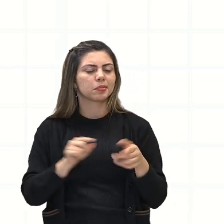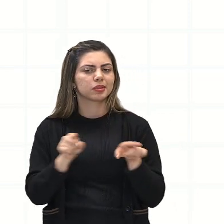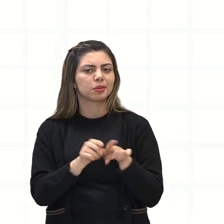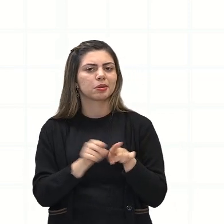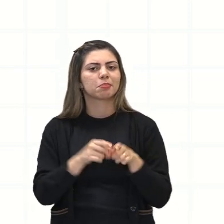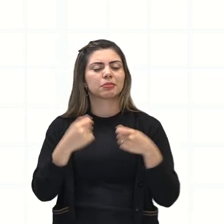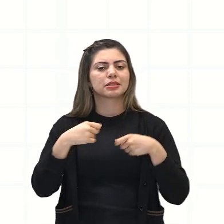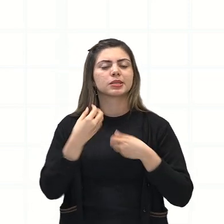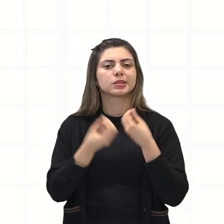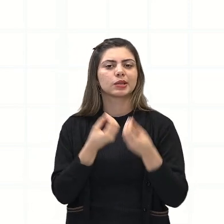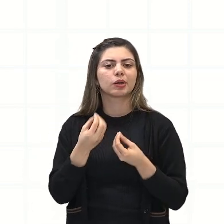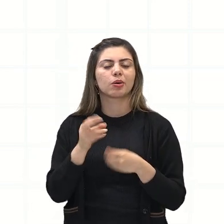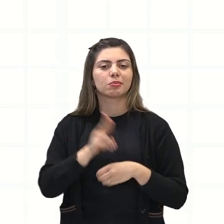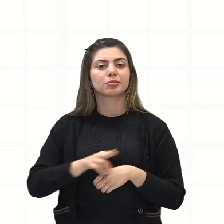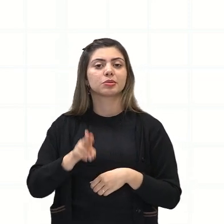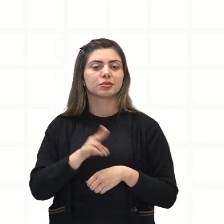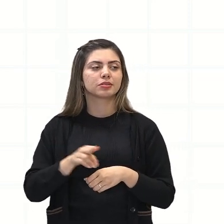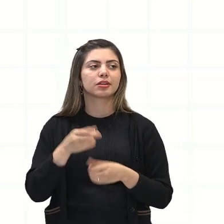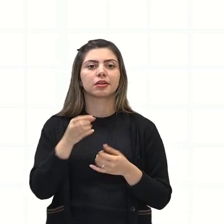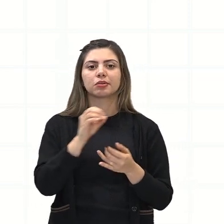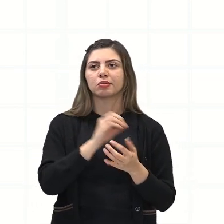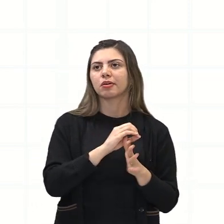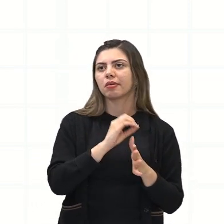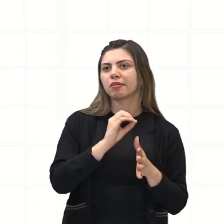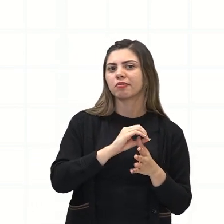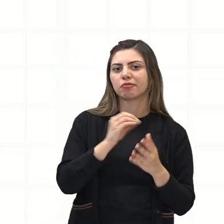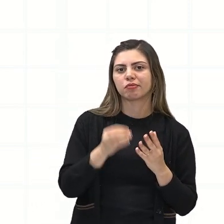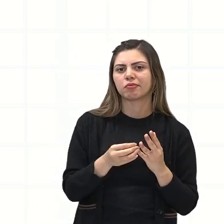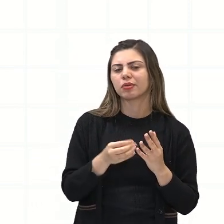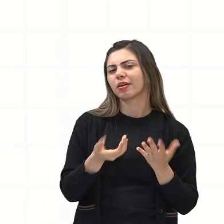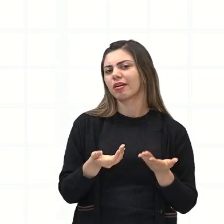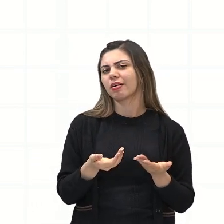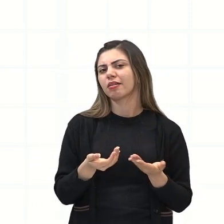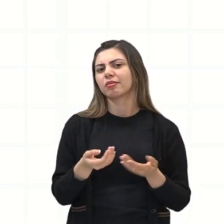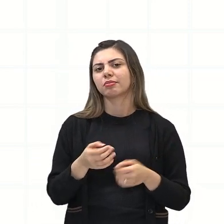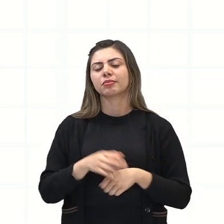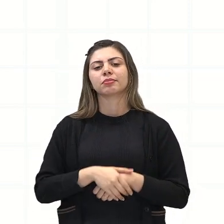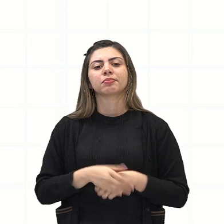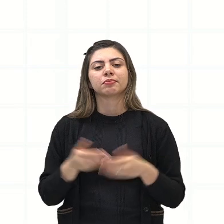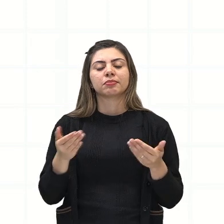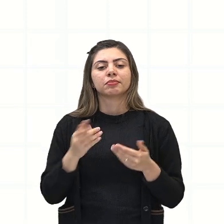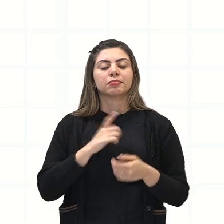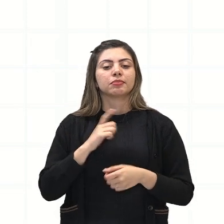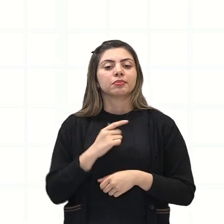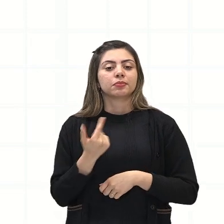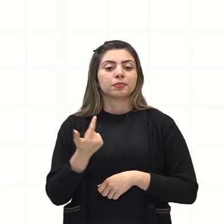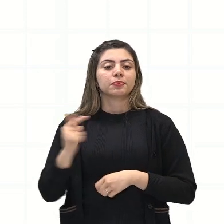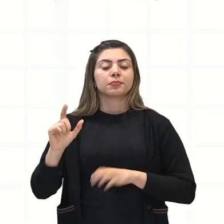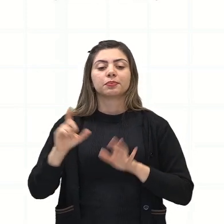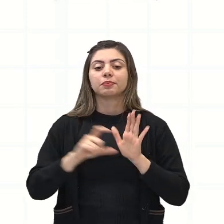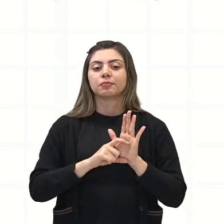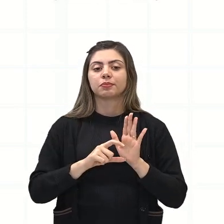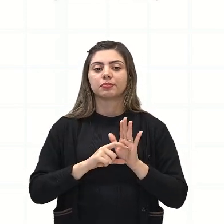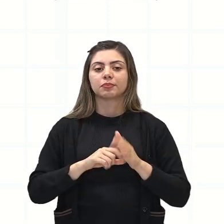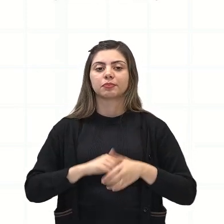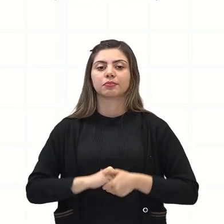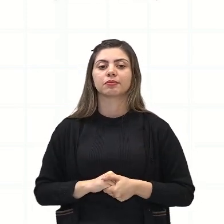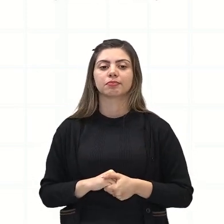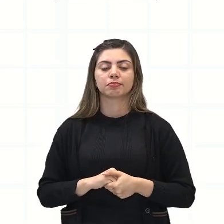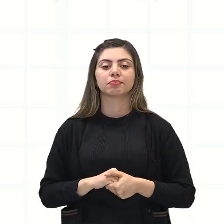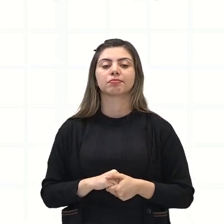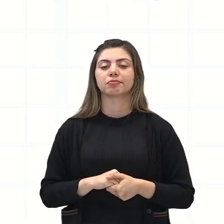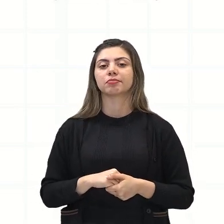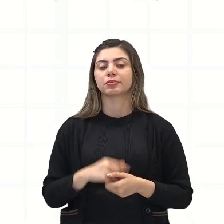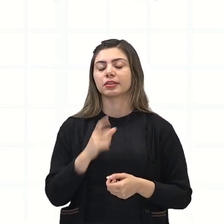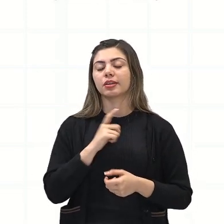transmitido por meio das consoantes, das vogais. Na nossa próxima estrofe, nós temos talvez o ápice da